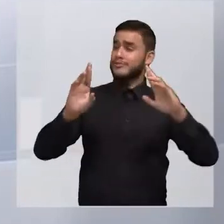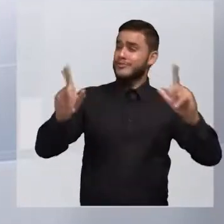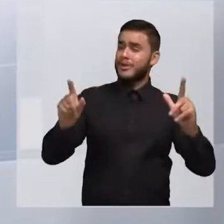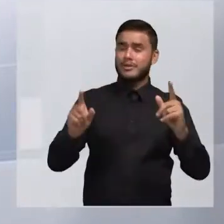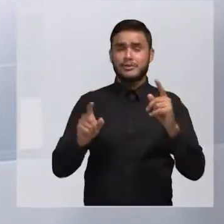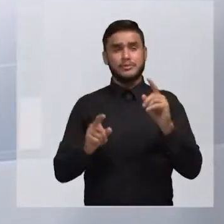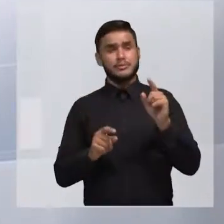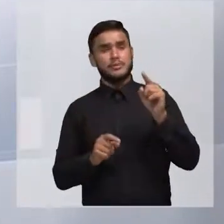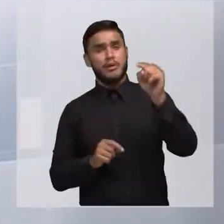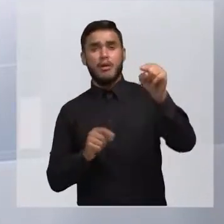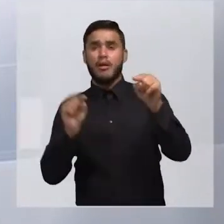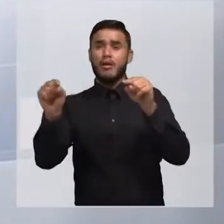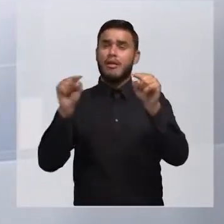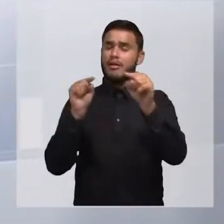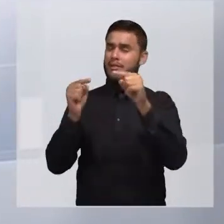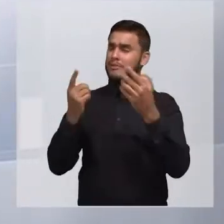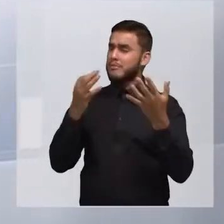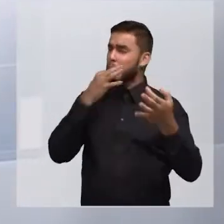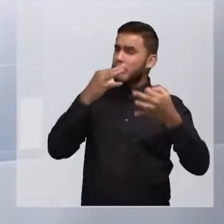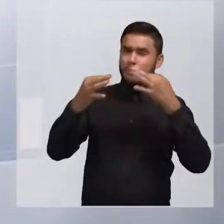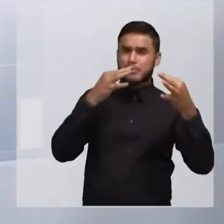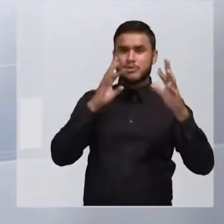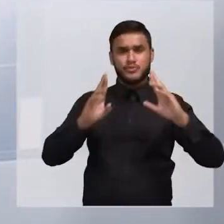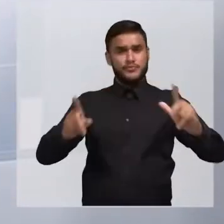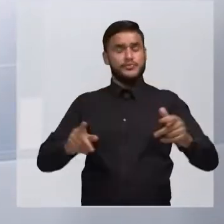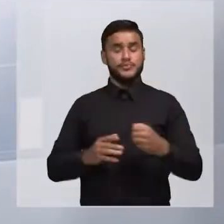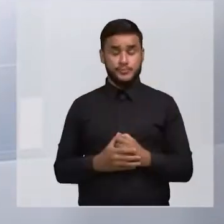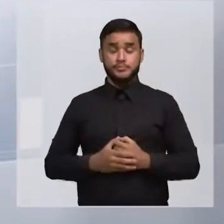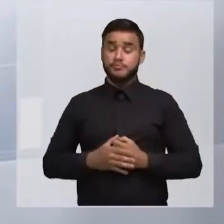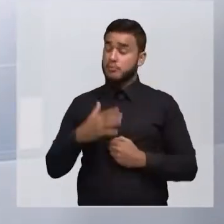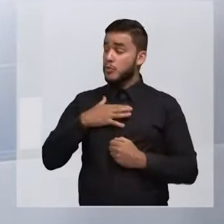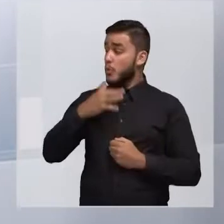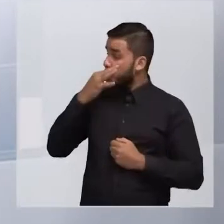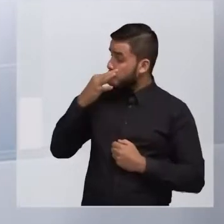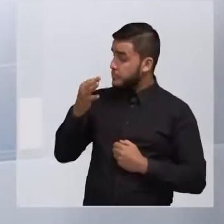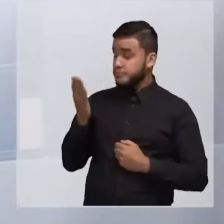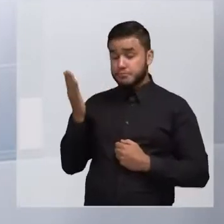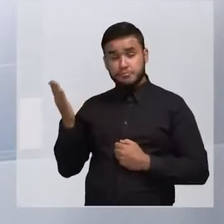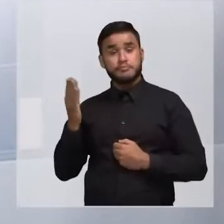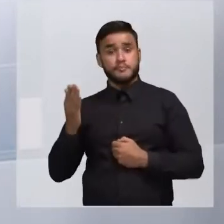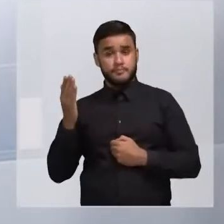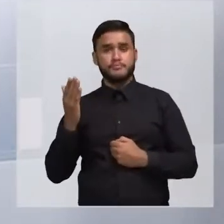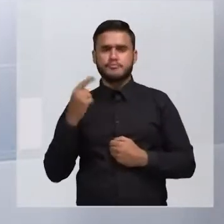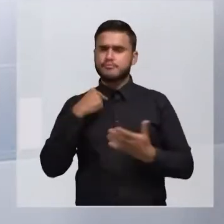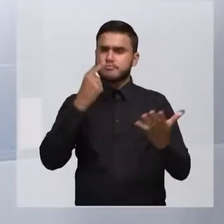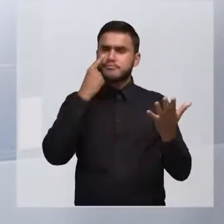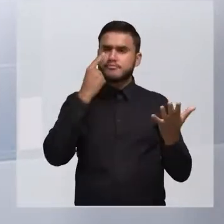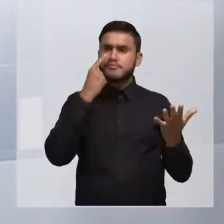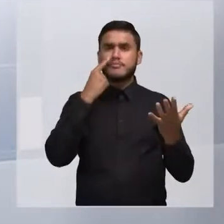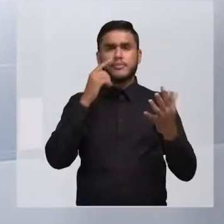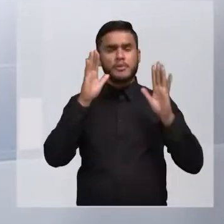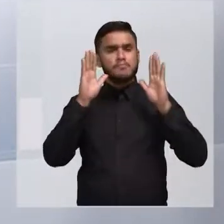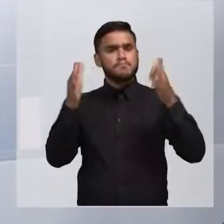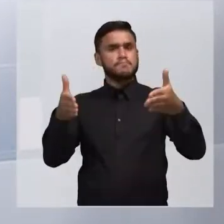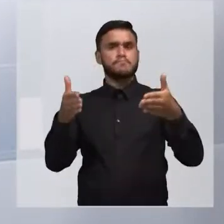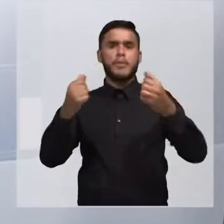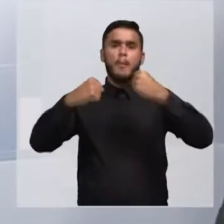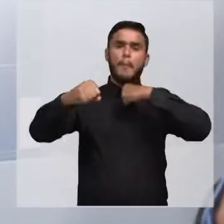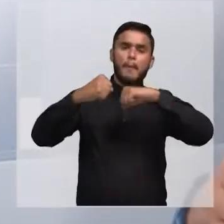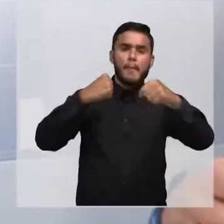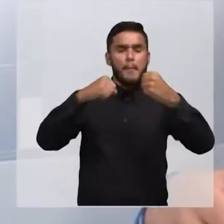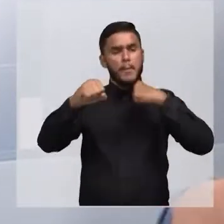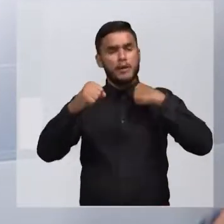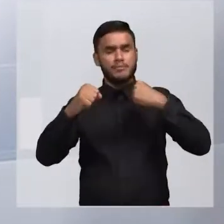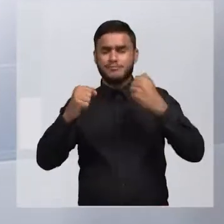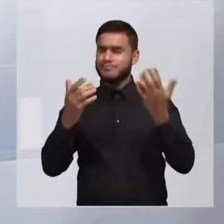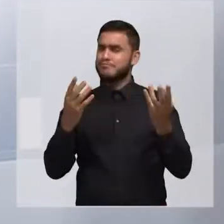de tudo isso, né, Carlos Frederico? Na minha avaliação, tirou de cena os debates mais